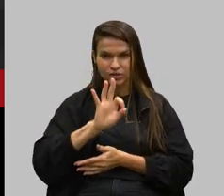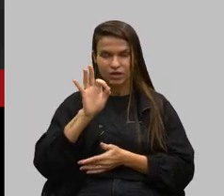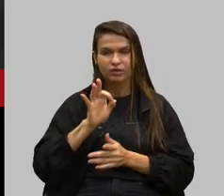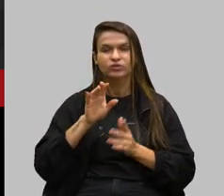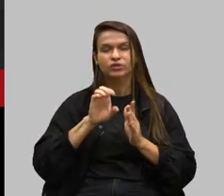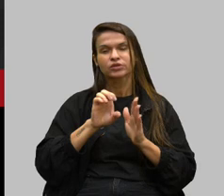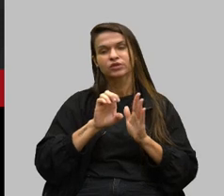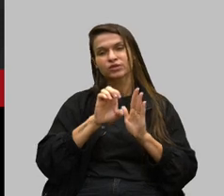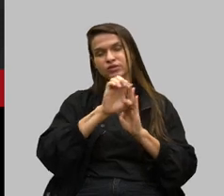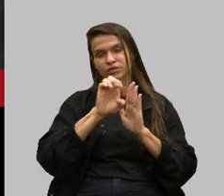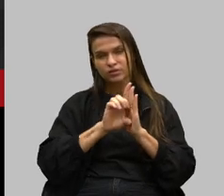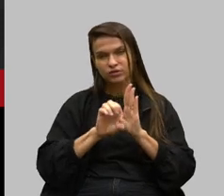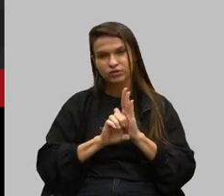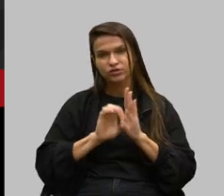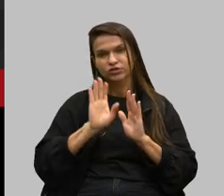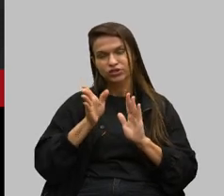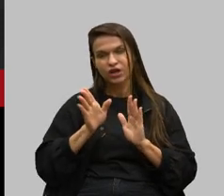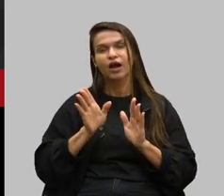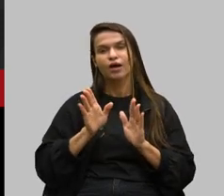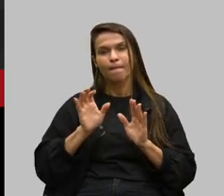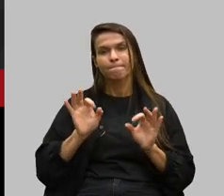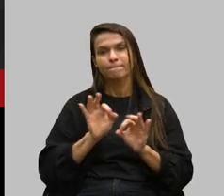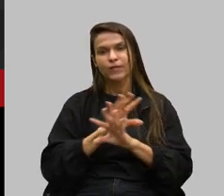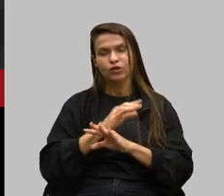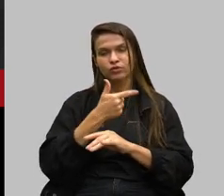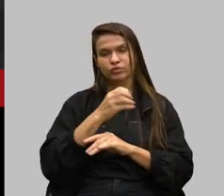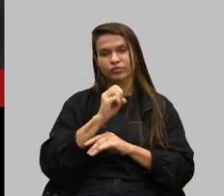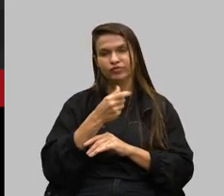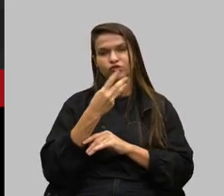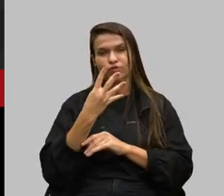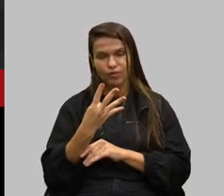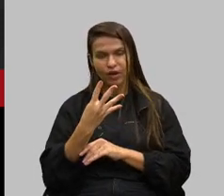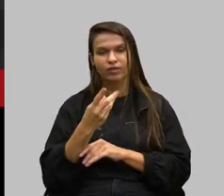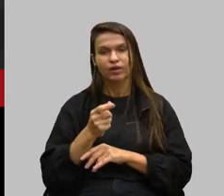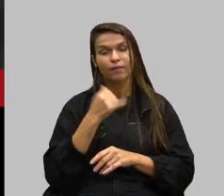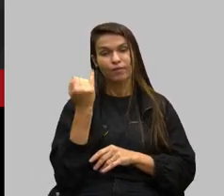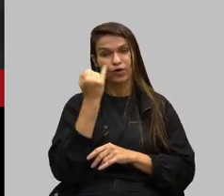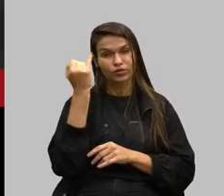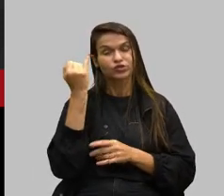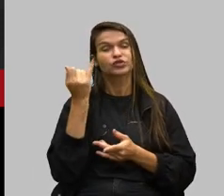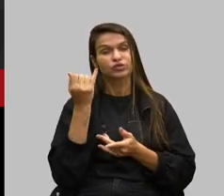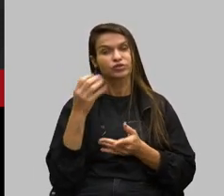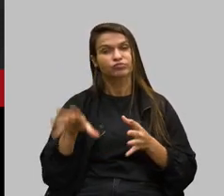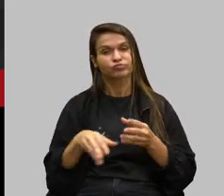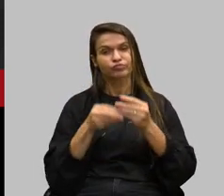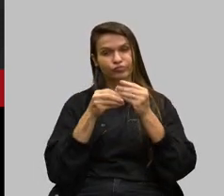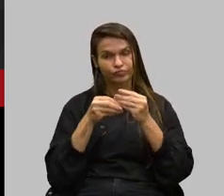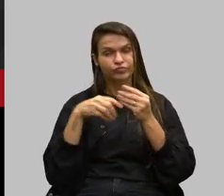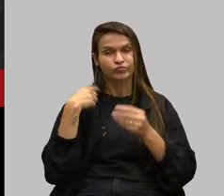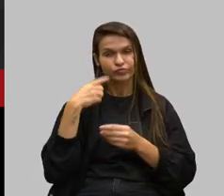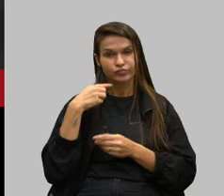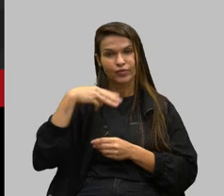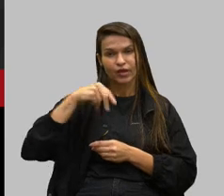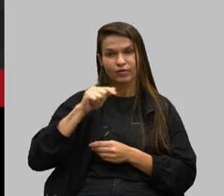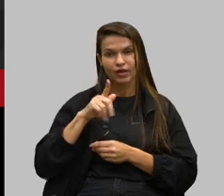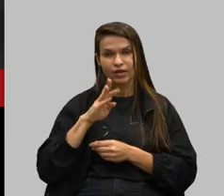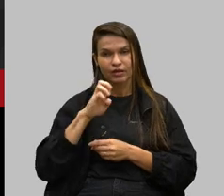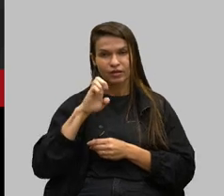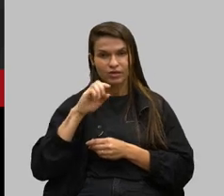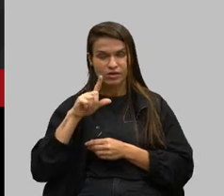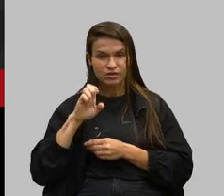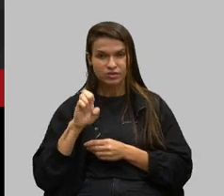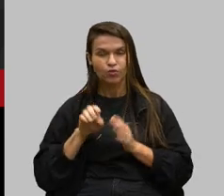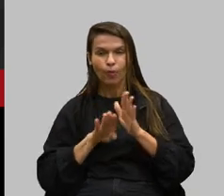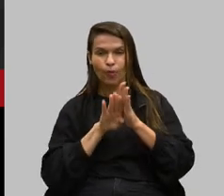emendas já liquidadas neste ano de 24 é importante a gente colocar aqui Deputado João Magalhães o crescimento do